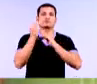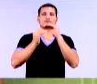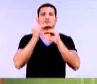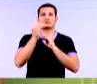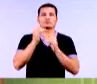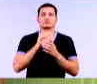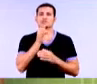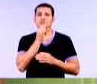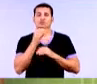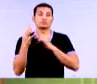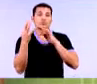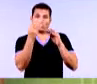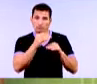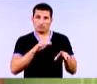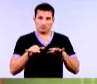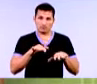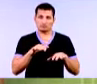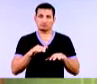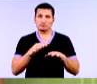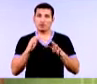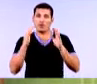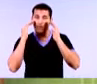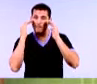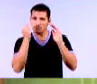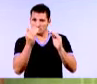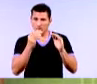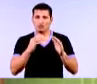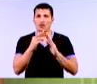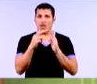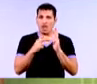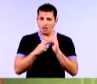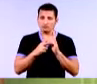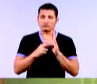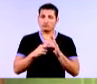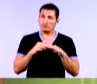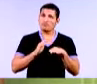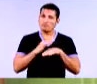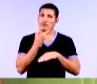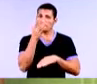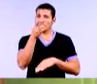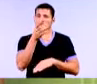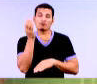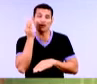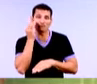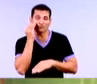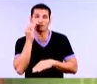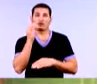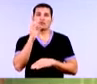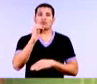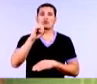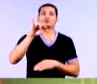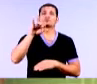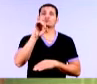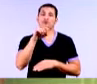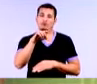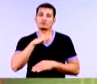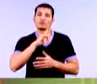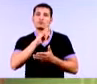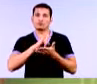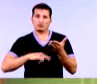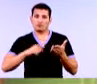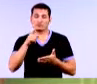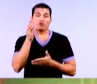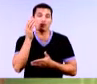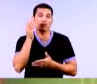todos os programadores seguirem uma convenção, vai ficar muito mais fácil você avaliar o código vai estar documentado, você vai observar como você deve